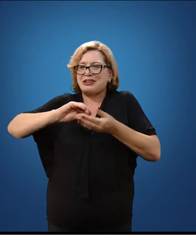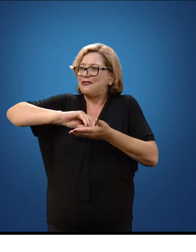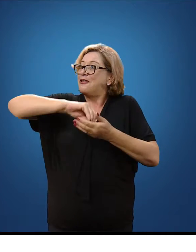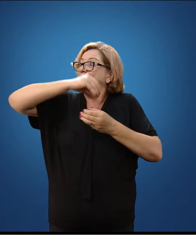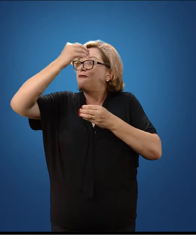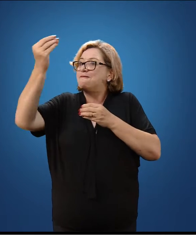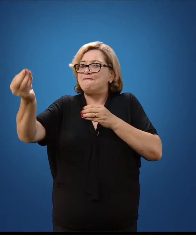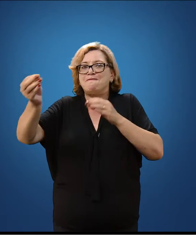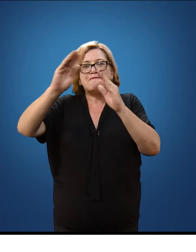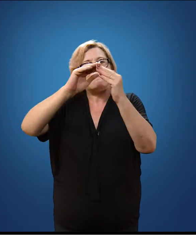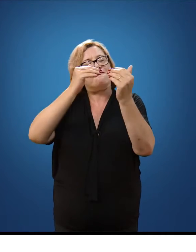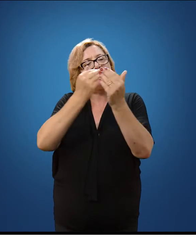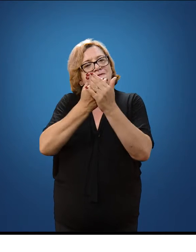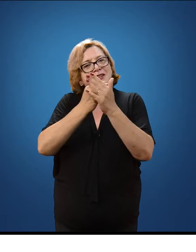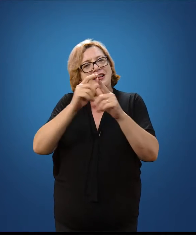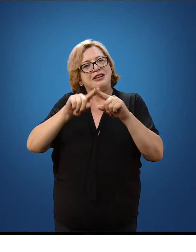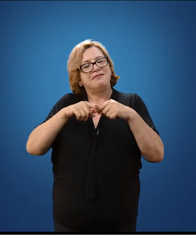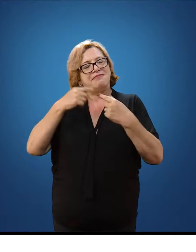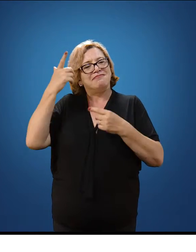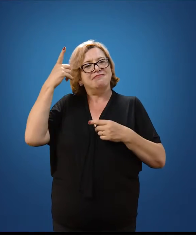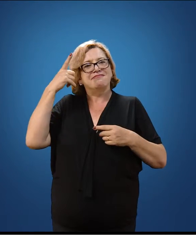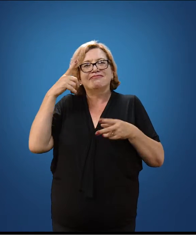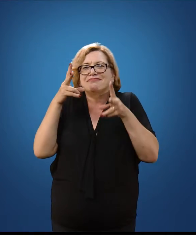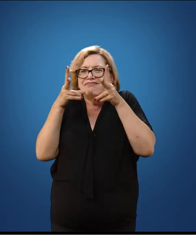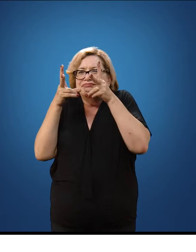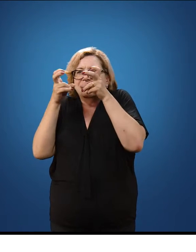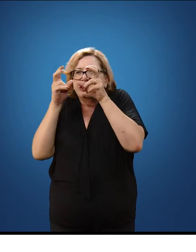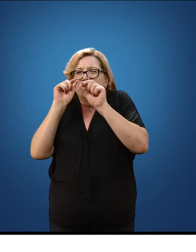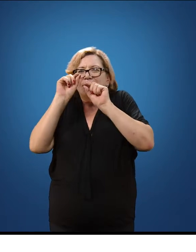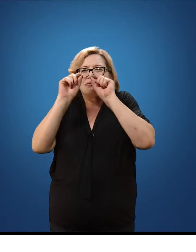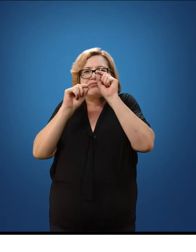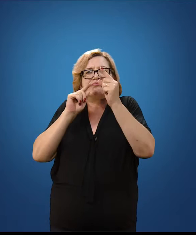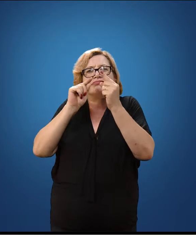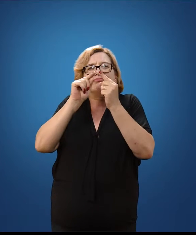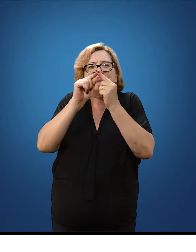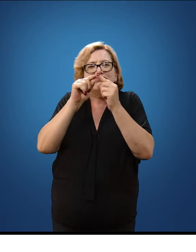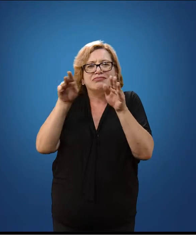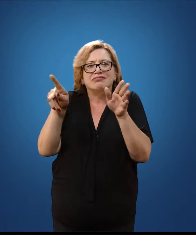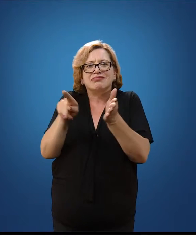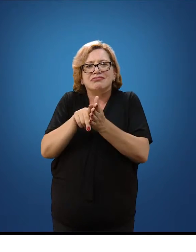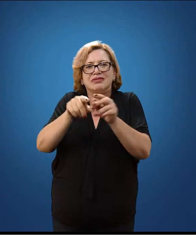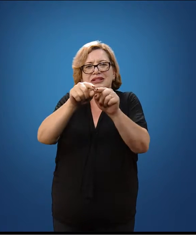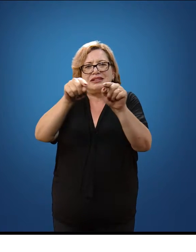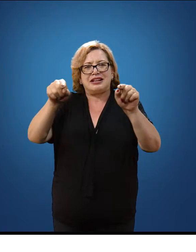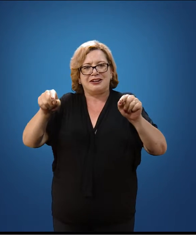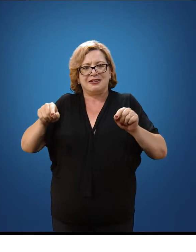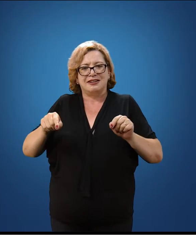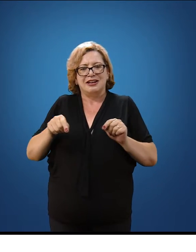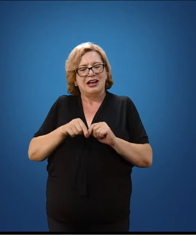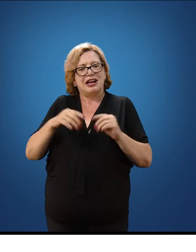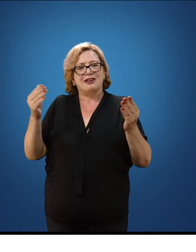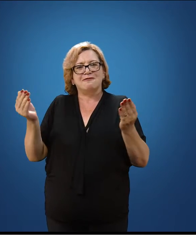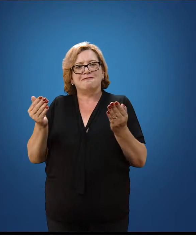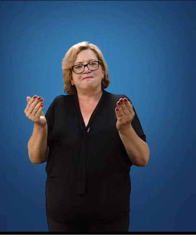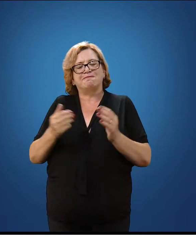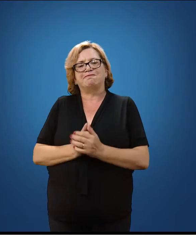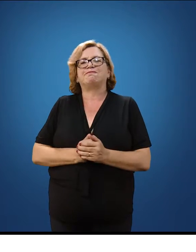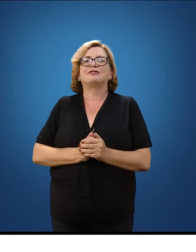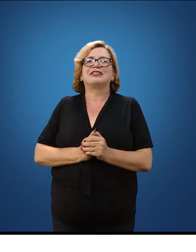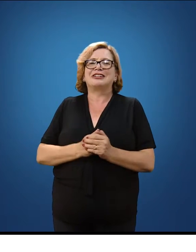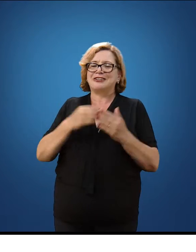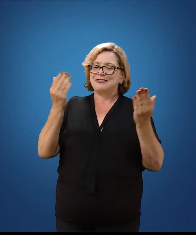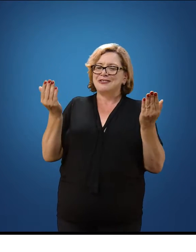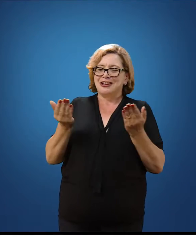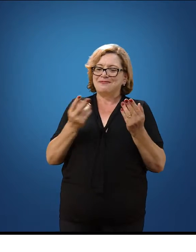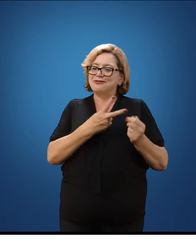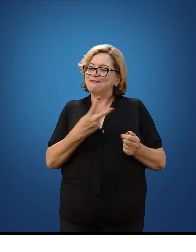ambiente escolar, mas que eles conseguiram assimilar o que a gente tinha aprendido em sala de aula. Ok. Professora, eu gostaria então, para finalizar, que você desse uma dica